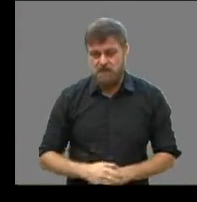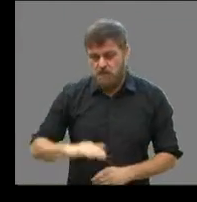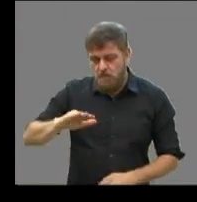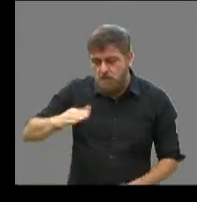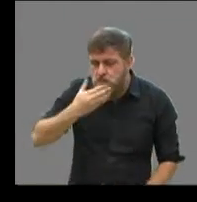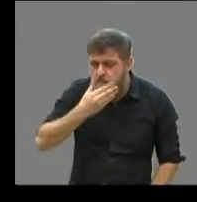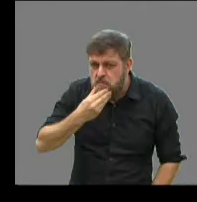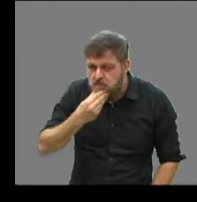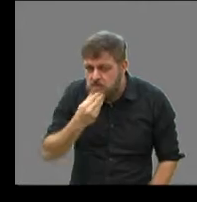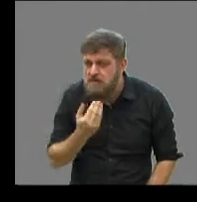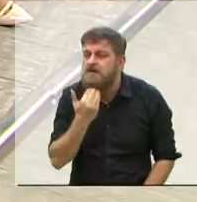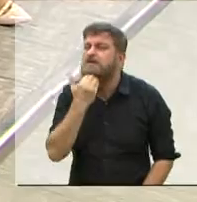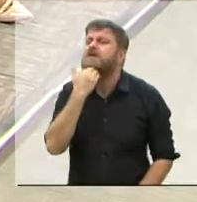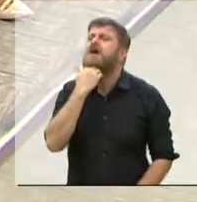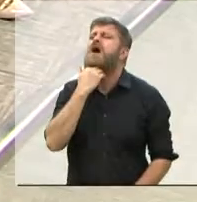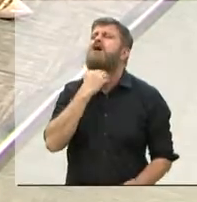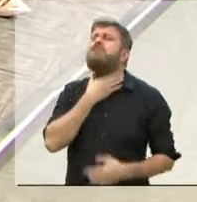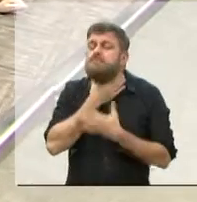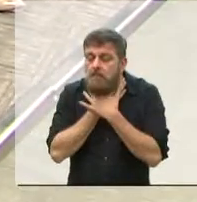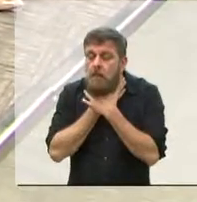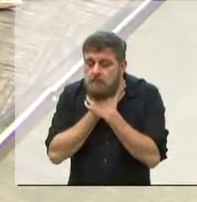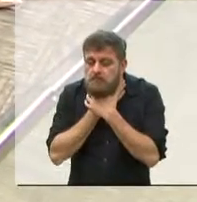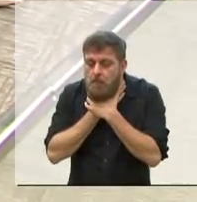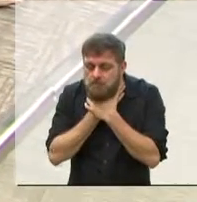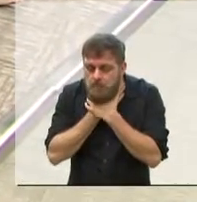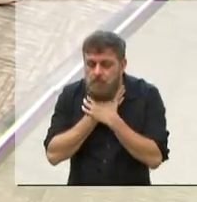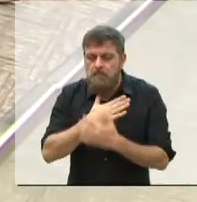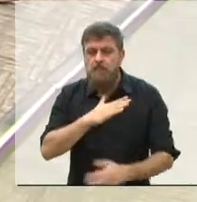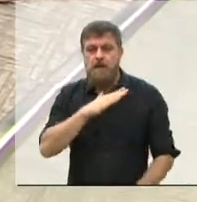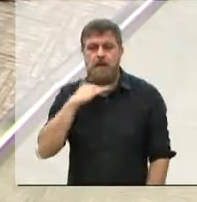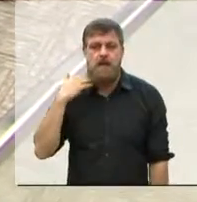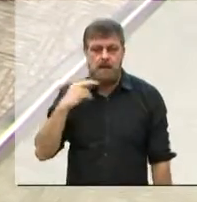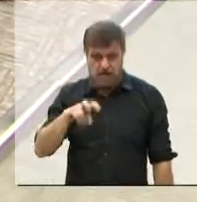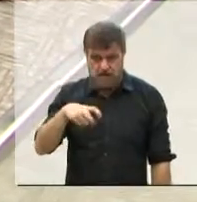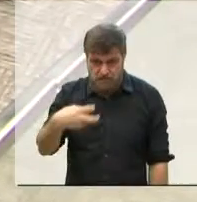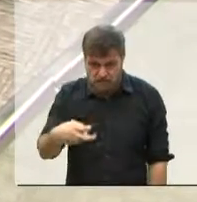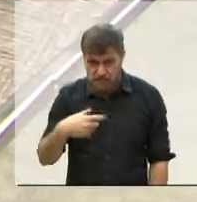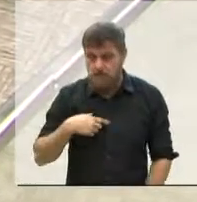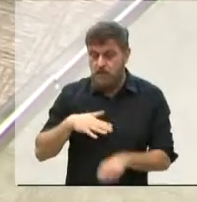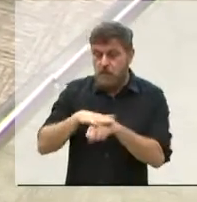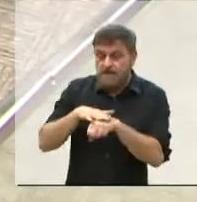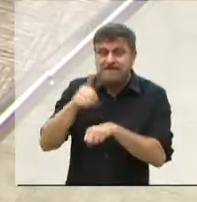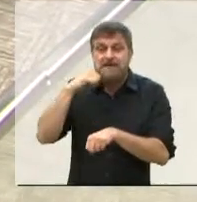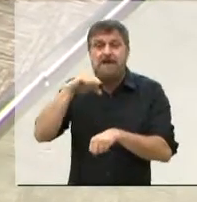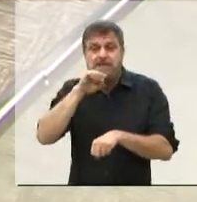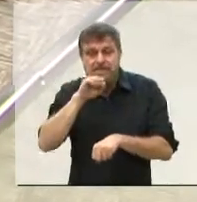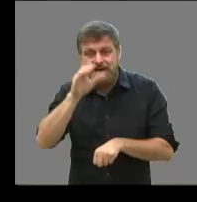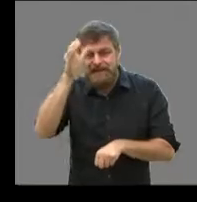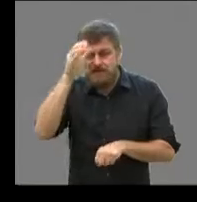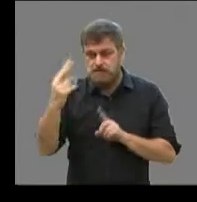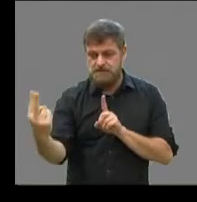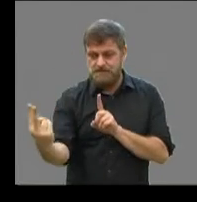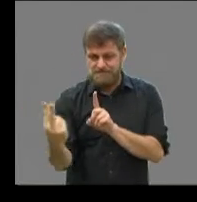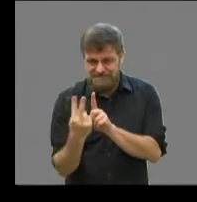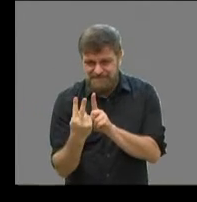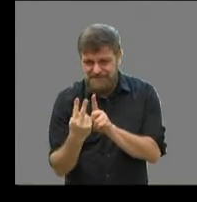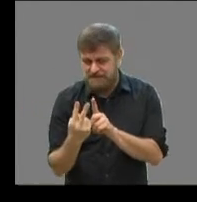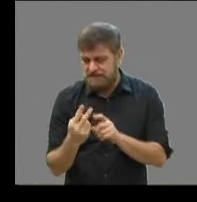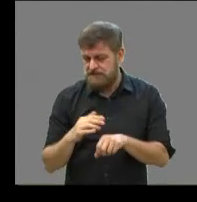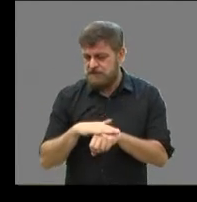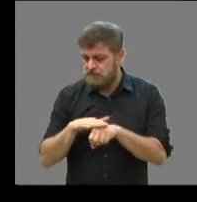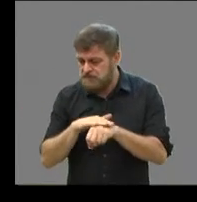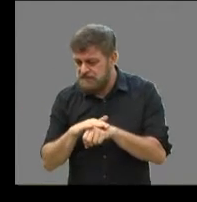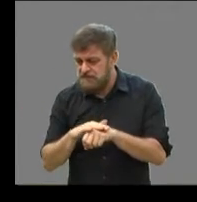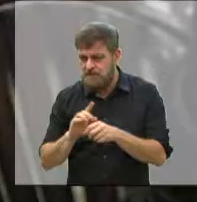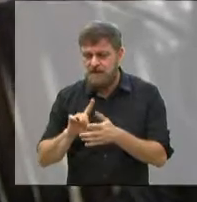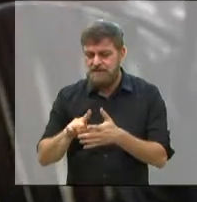para mim foi muito difícil, porque eu recebia a mãe e a tia aqui no meu gabinete, e aí só foi um chororô, porque eu